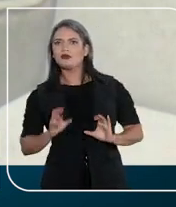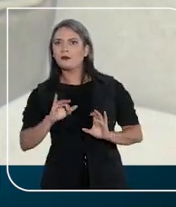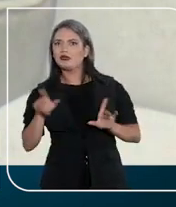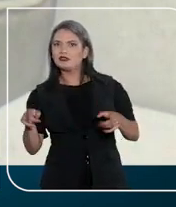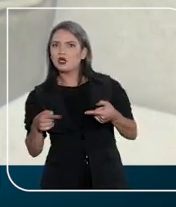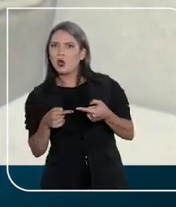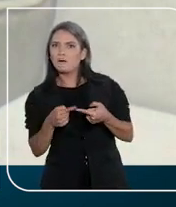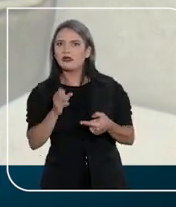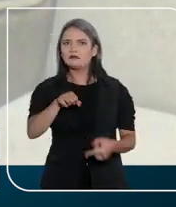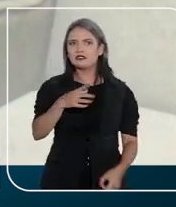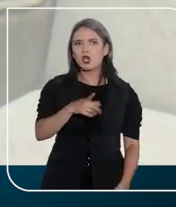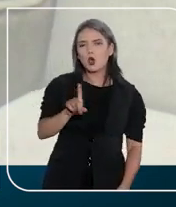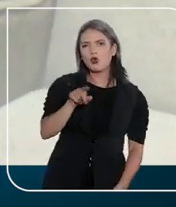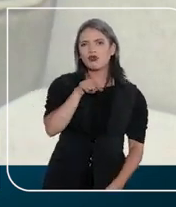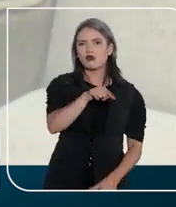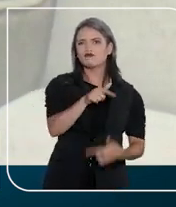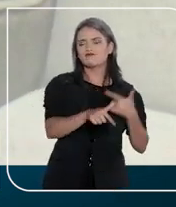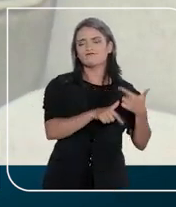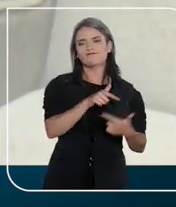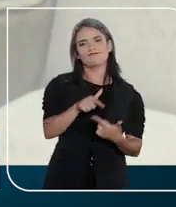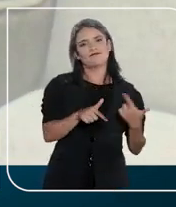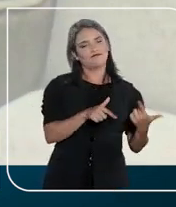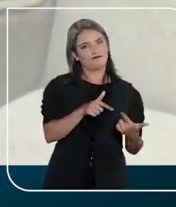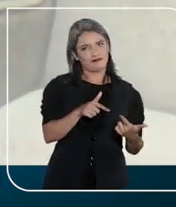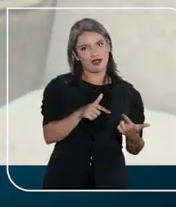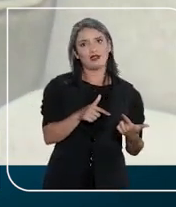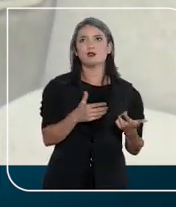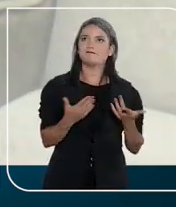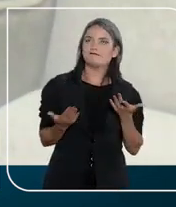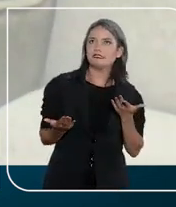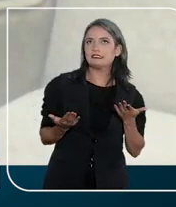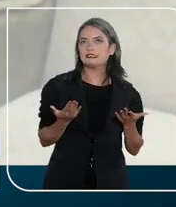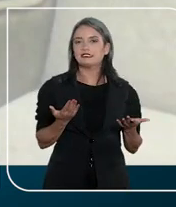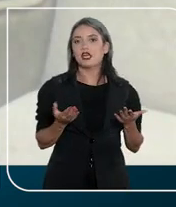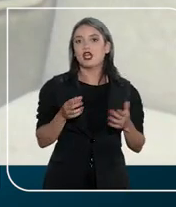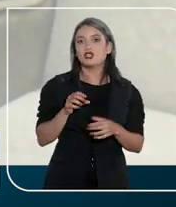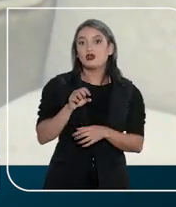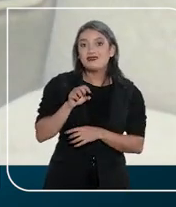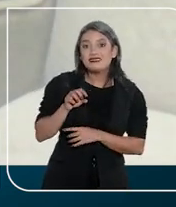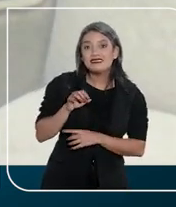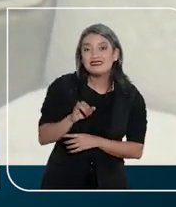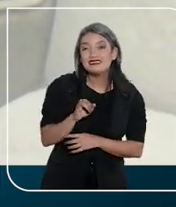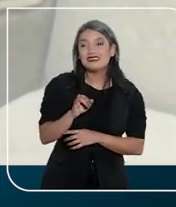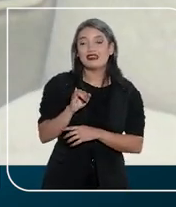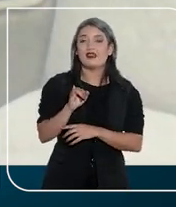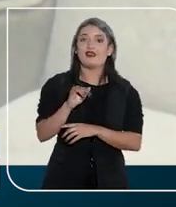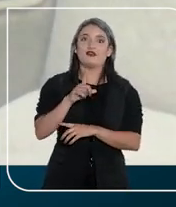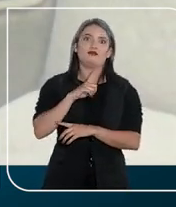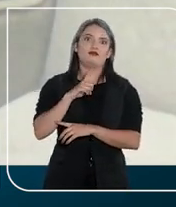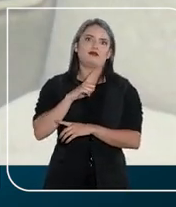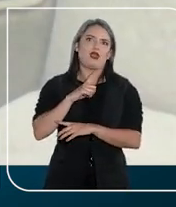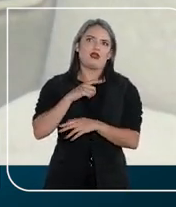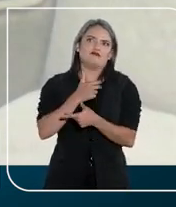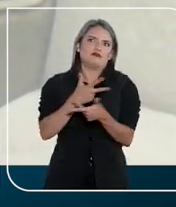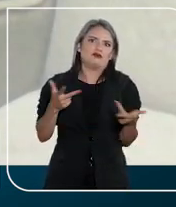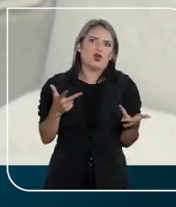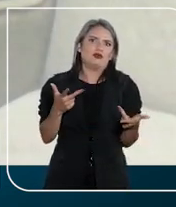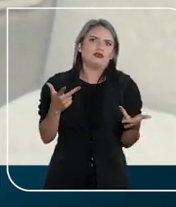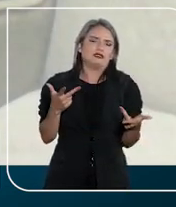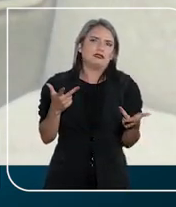cargo, só deve haver a contraindicação em situações, realmente, como o Renan disse, onde